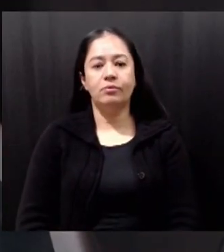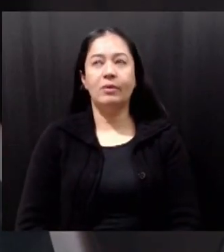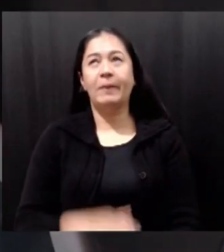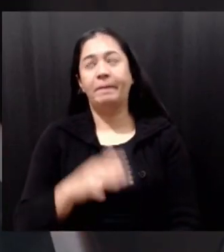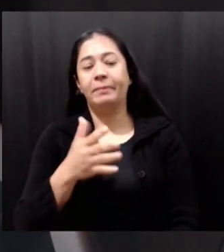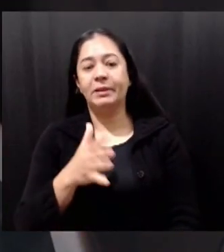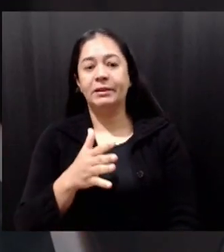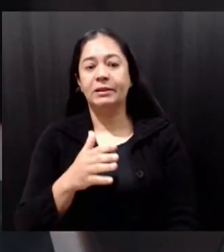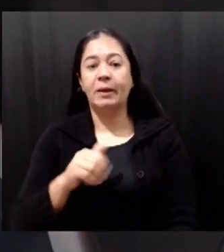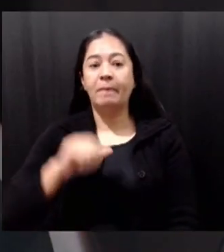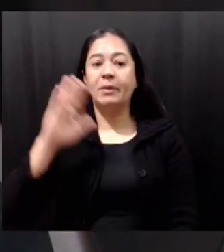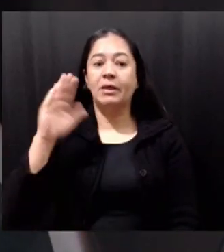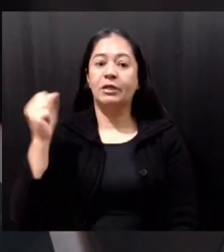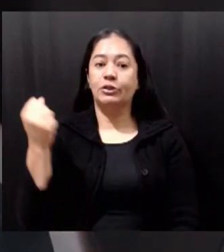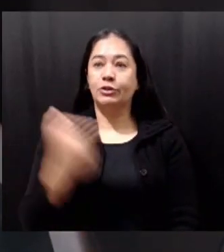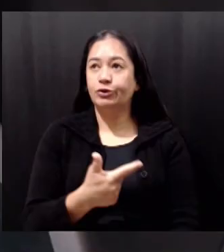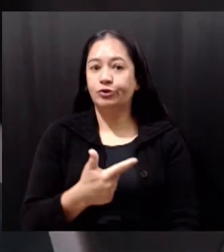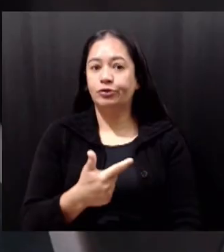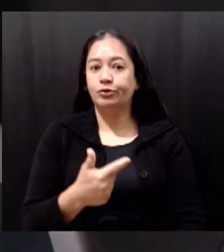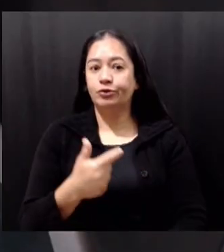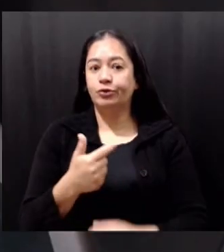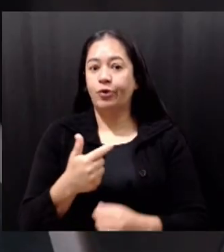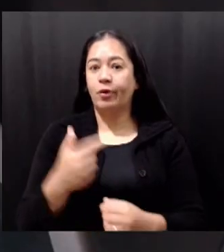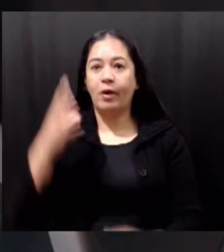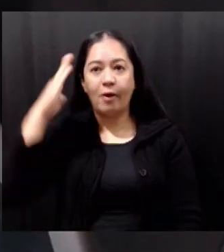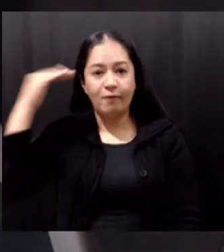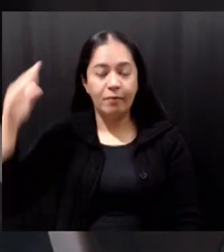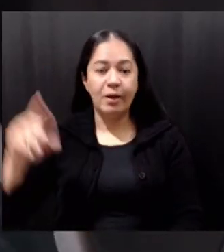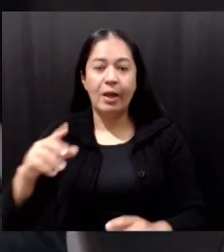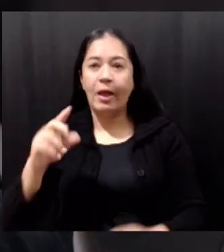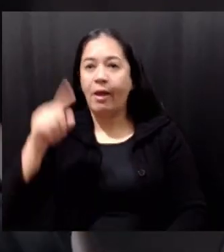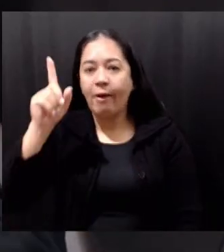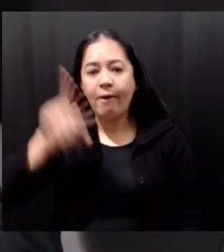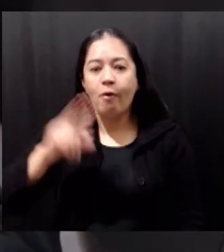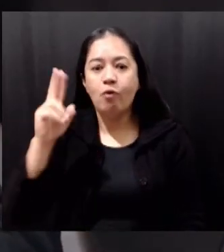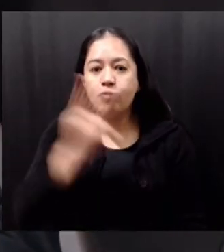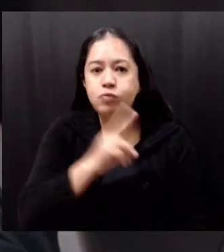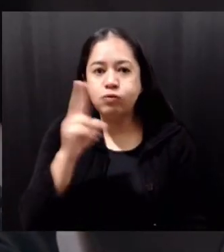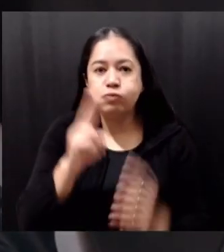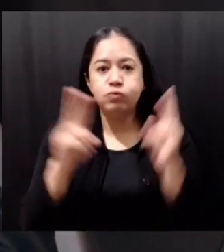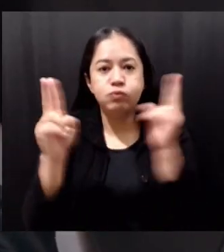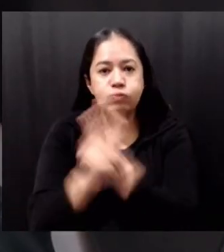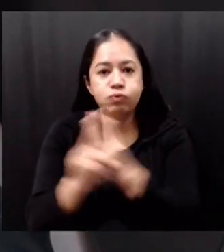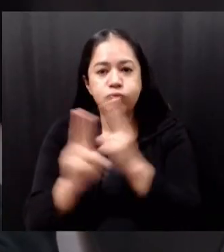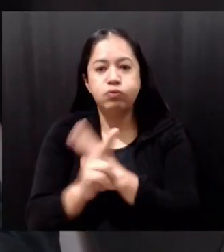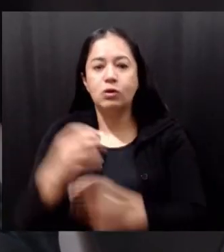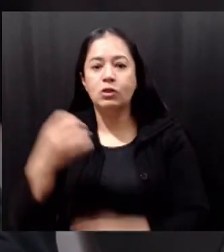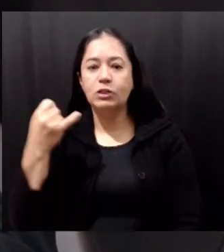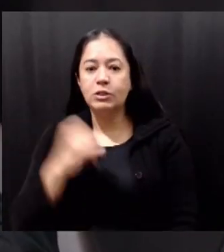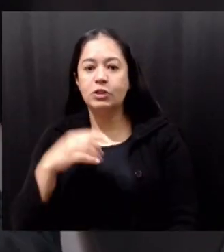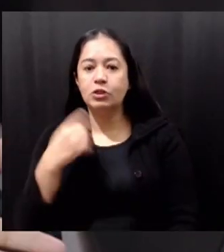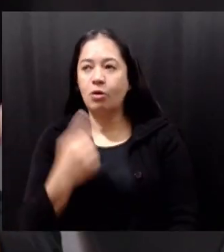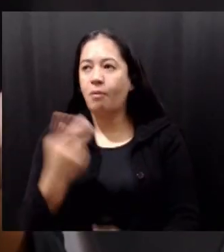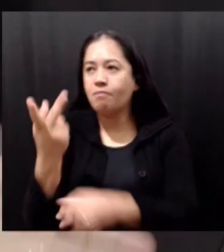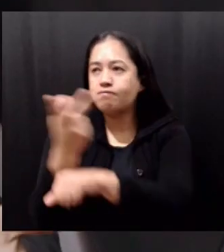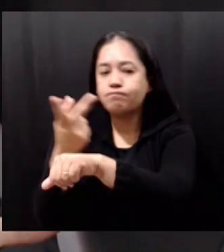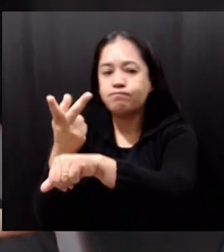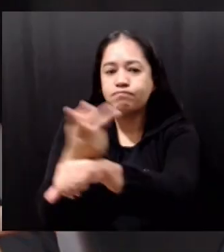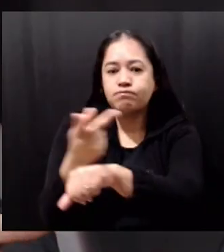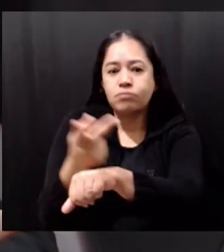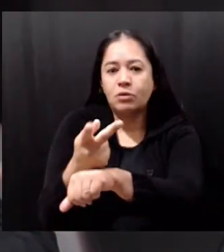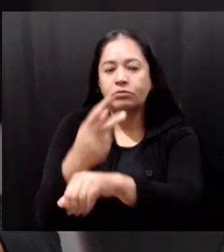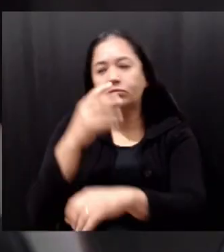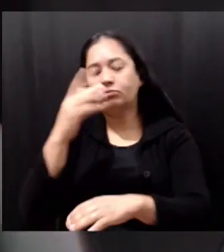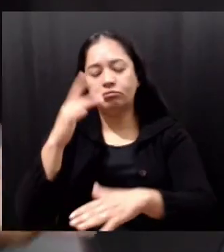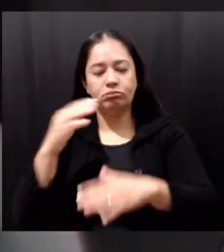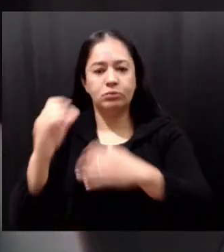uma urgência. Uau! Porque se a gente for fazer uma busca, né, aí na internet mesmo, que a gente tem